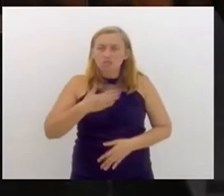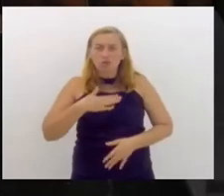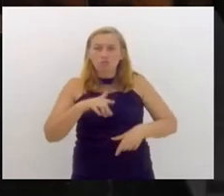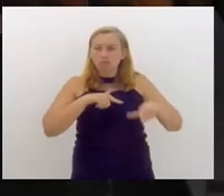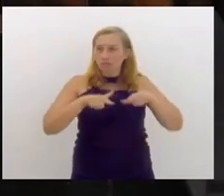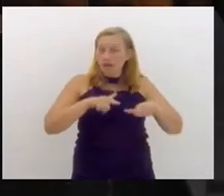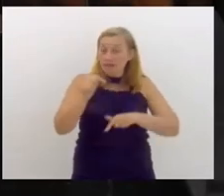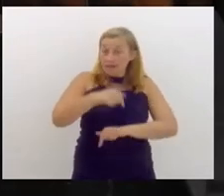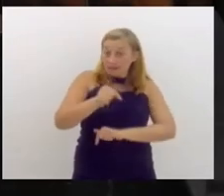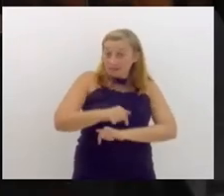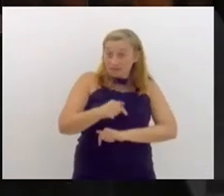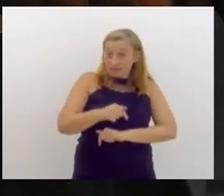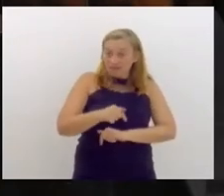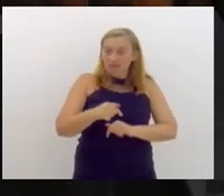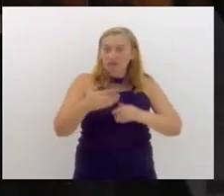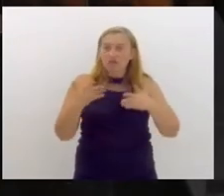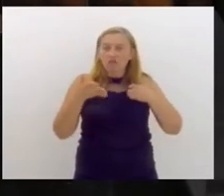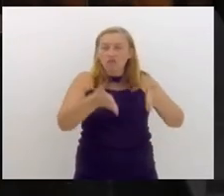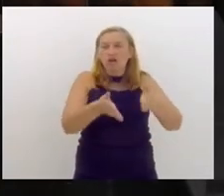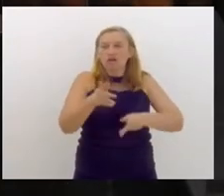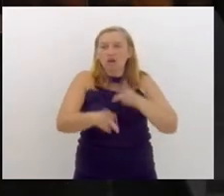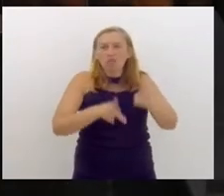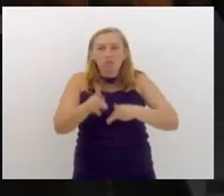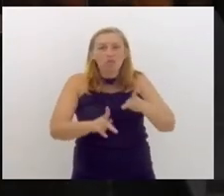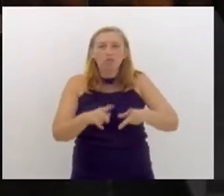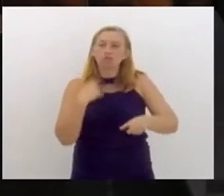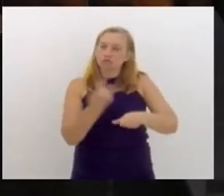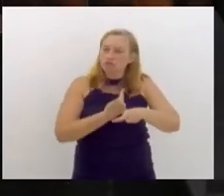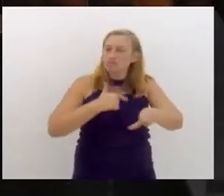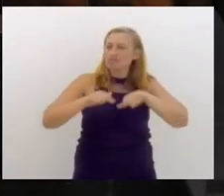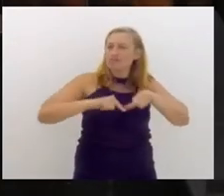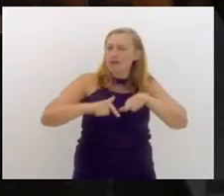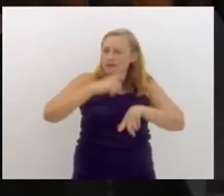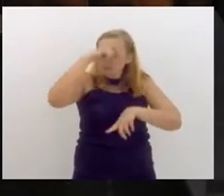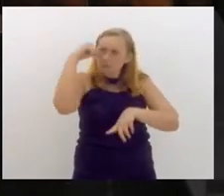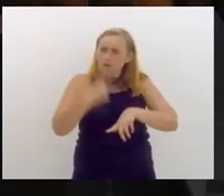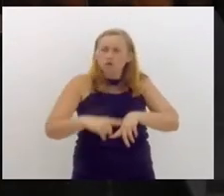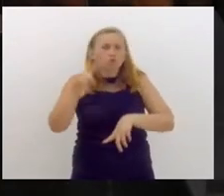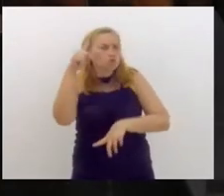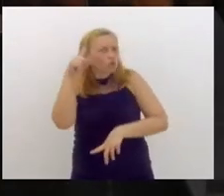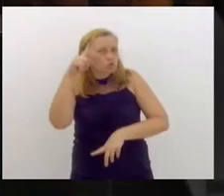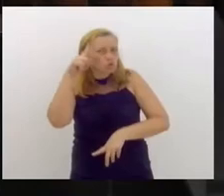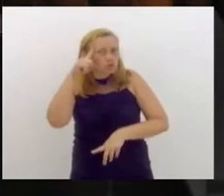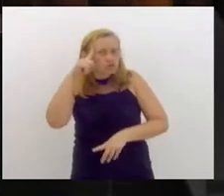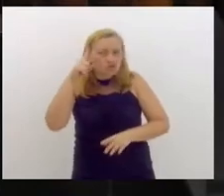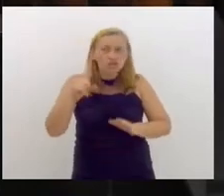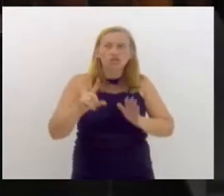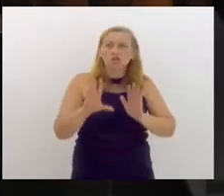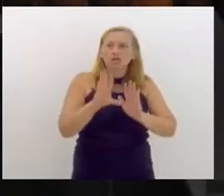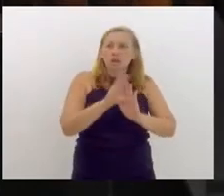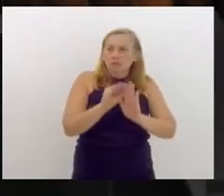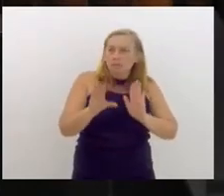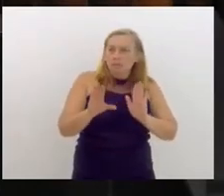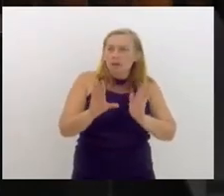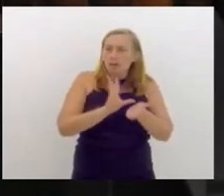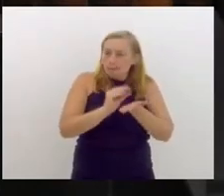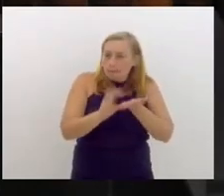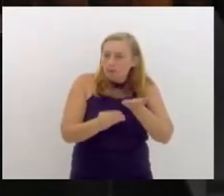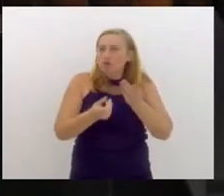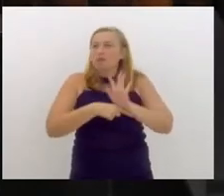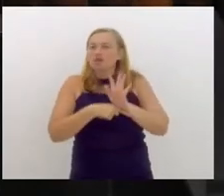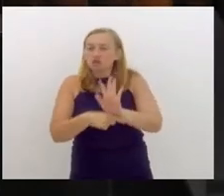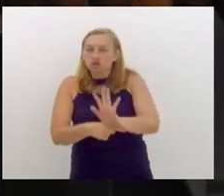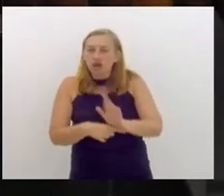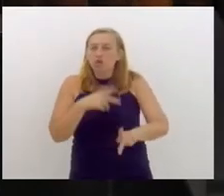aqui totalmente direcionado ao povo, nós vamos trabalhar, vamos buscar todos os dias aqui pauta para estar beneficiando toda a população, todos